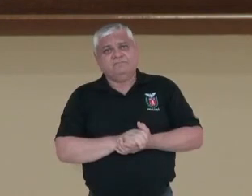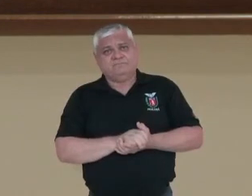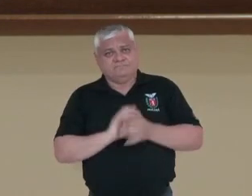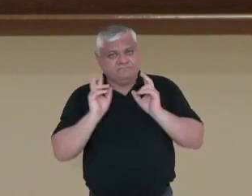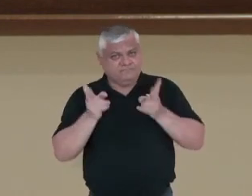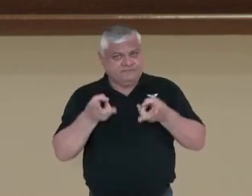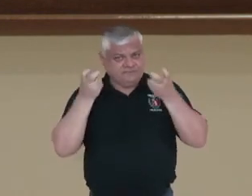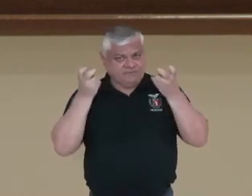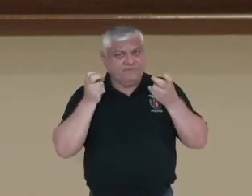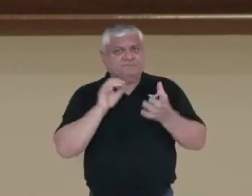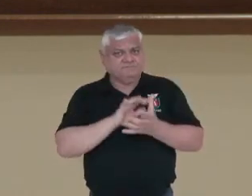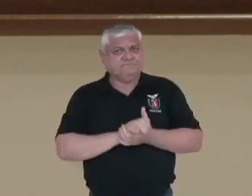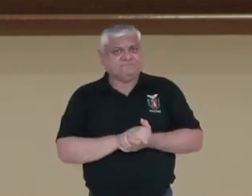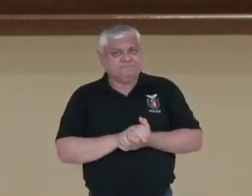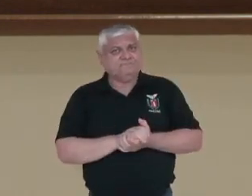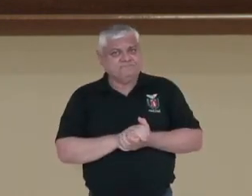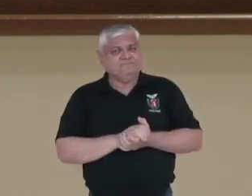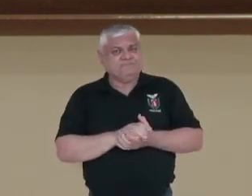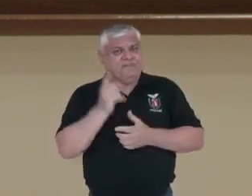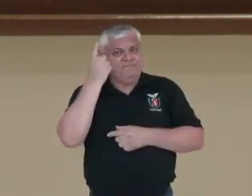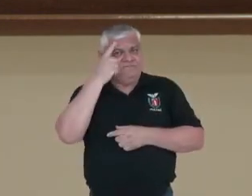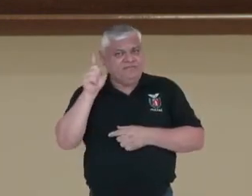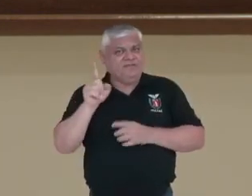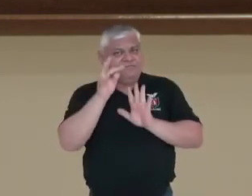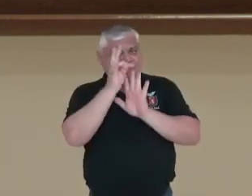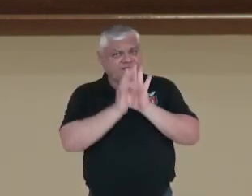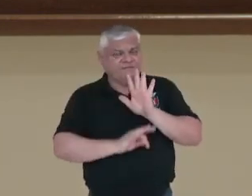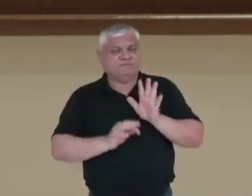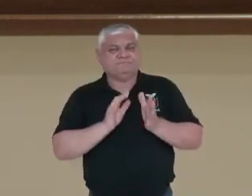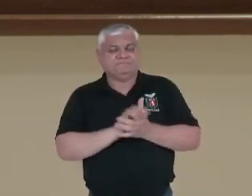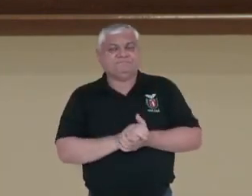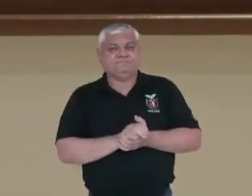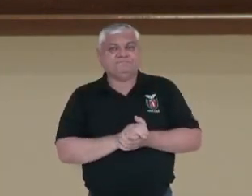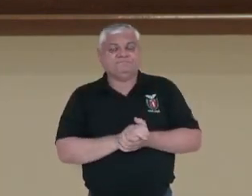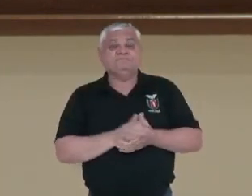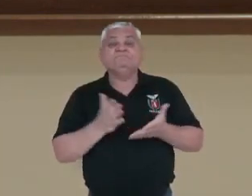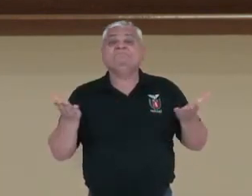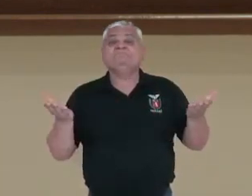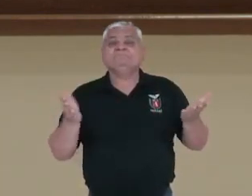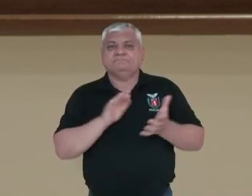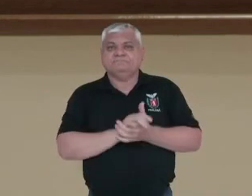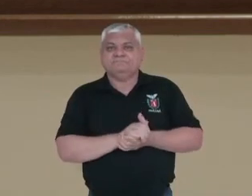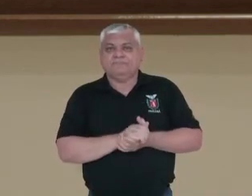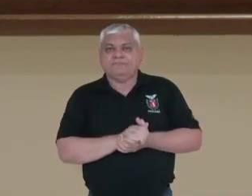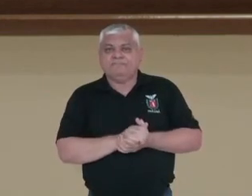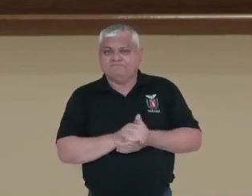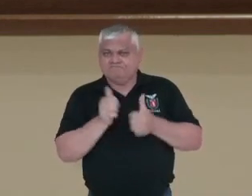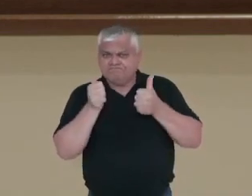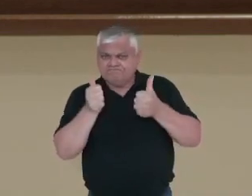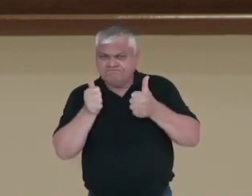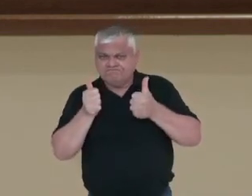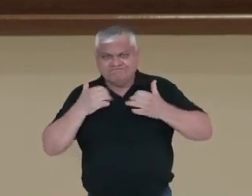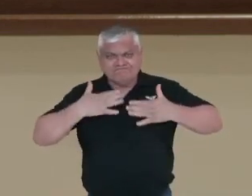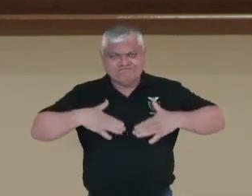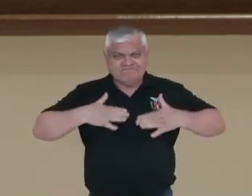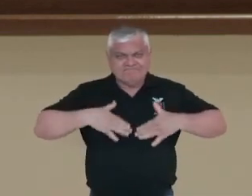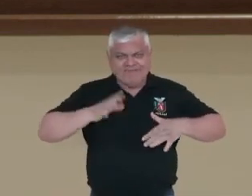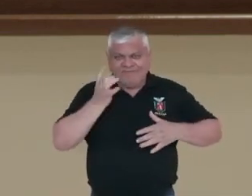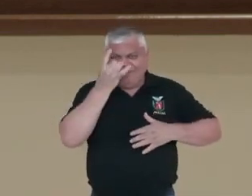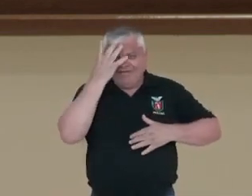percebeu nesse último texto que nós lemos aqui. E aí, meu caro e minha cara, de boa?